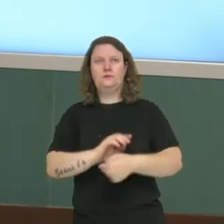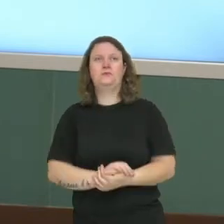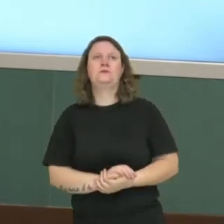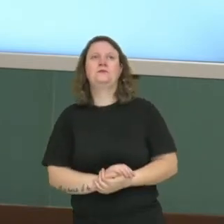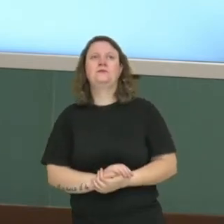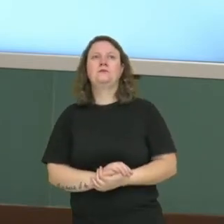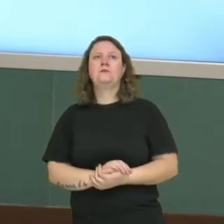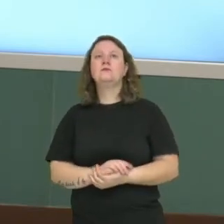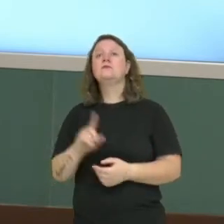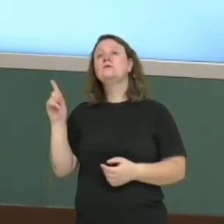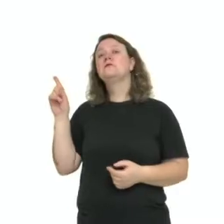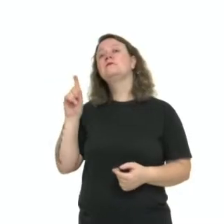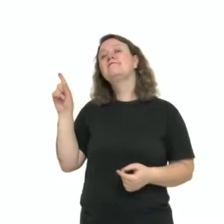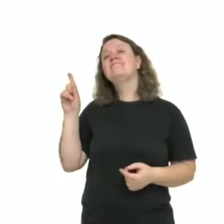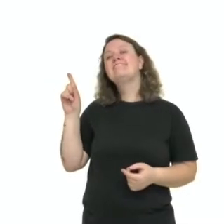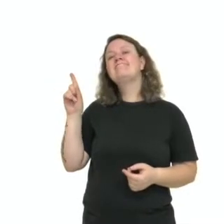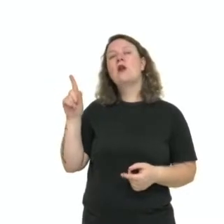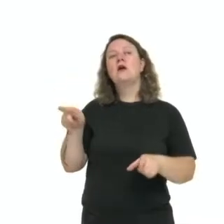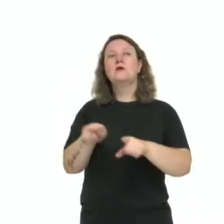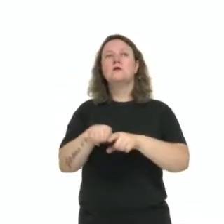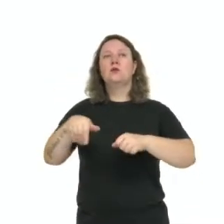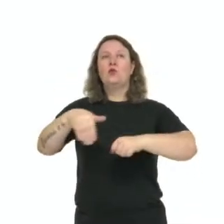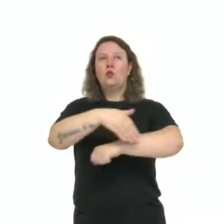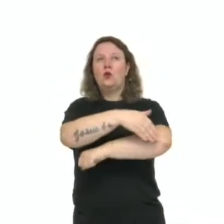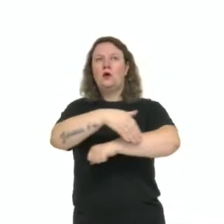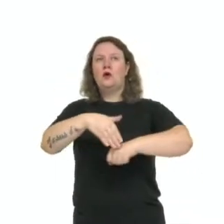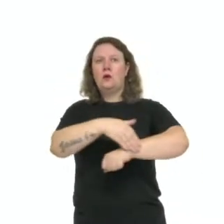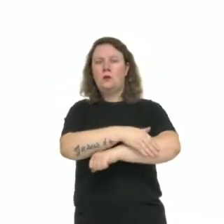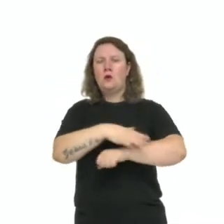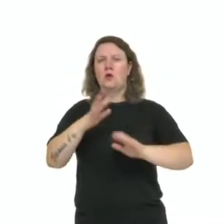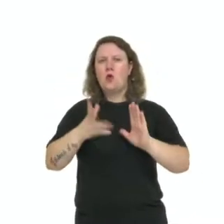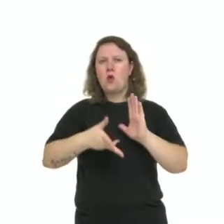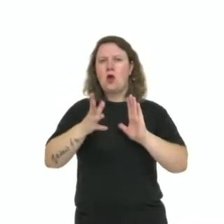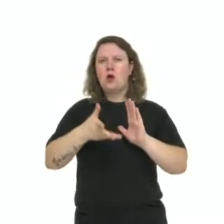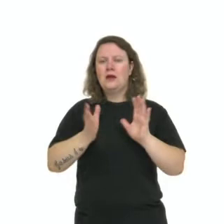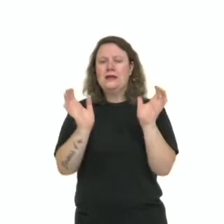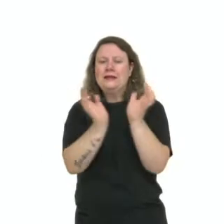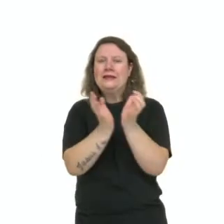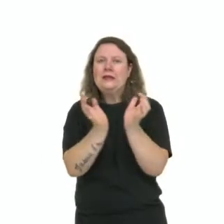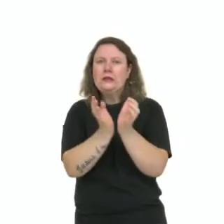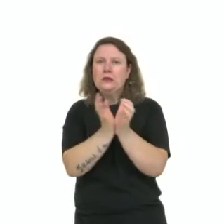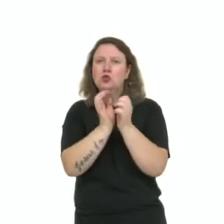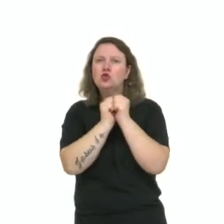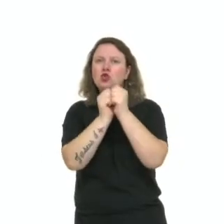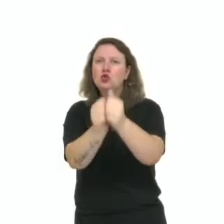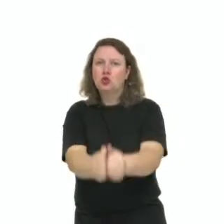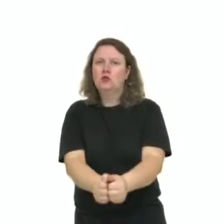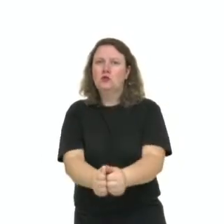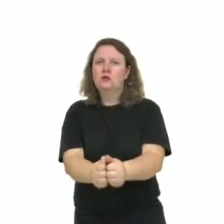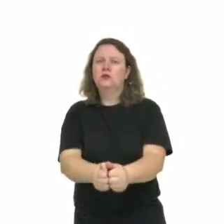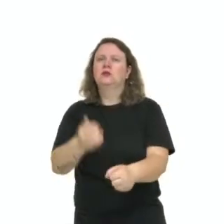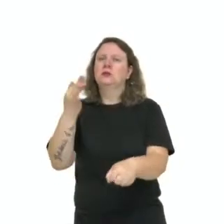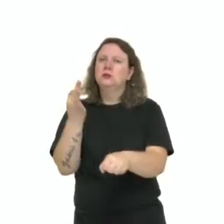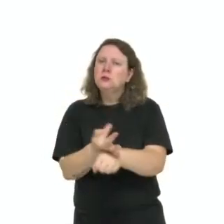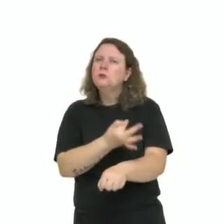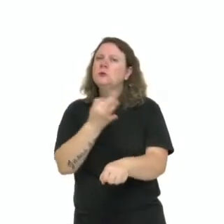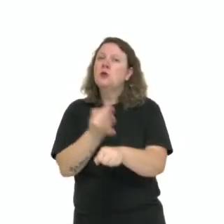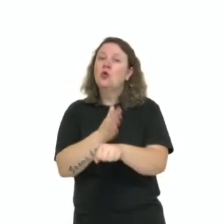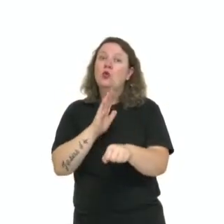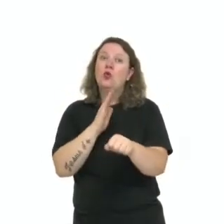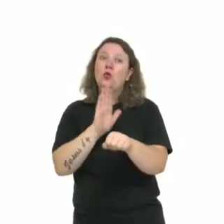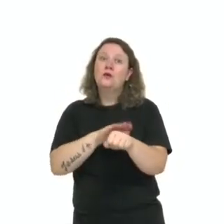Nas provas de estrada. A prova de estrada é uma corrida de equipe e resistência. A prova é disputada nas ruas,